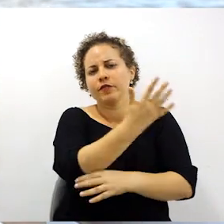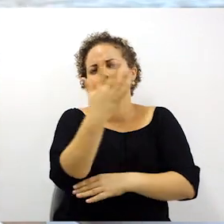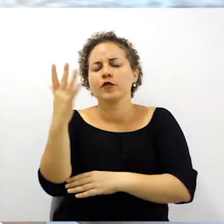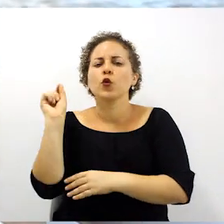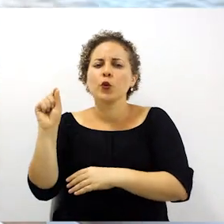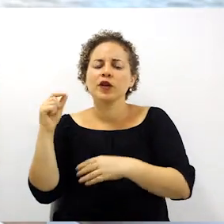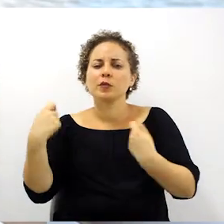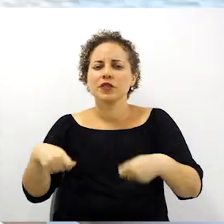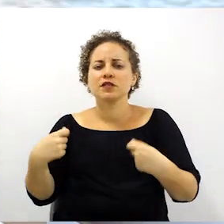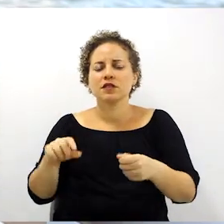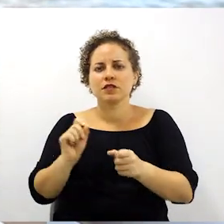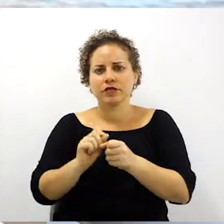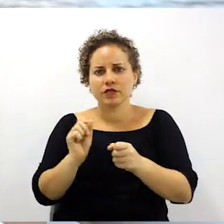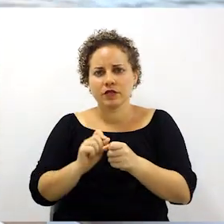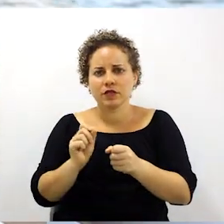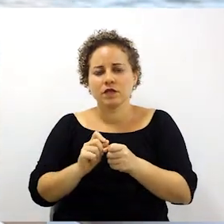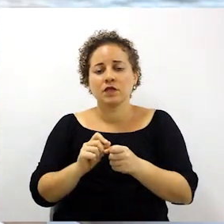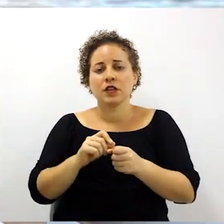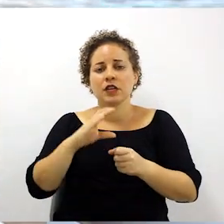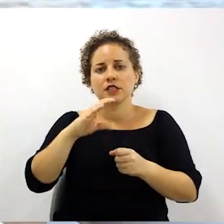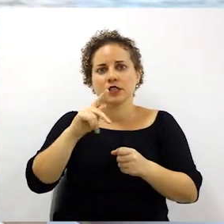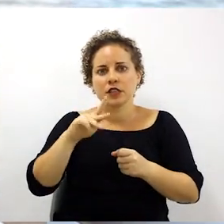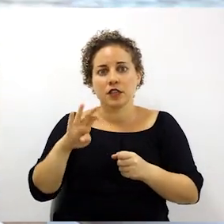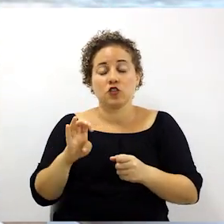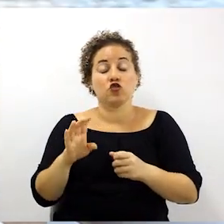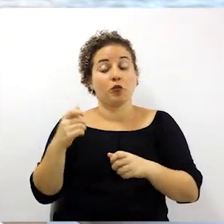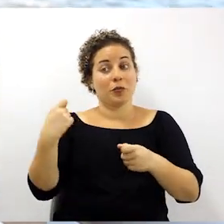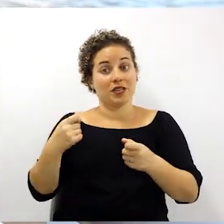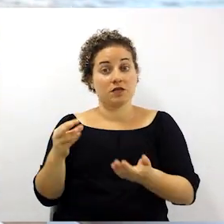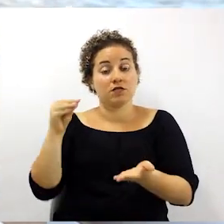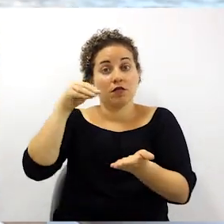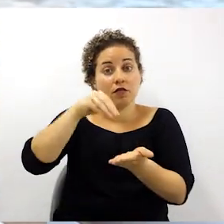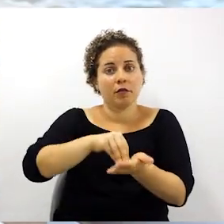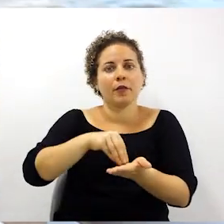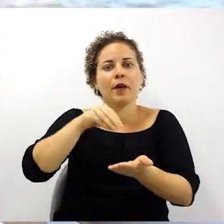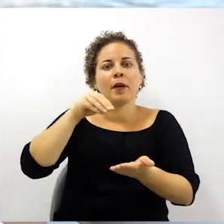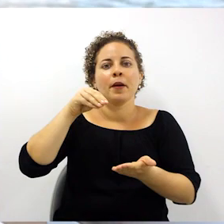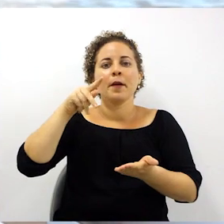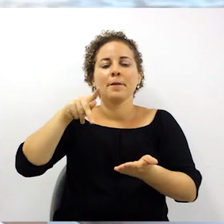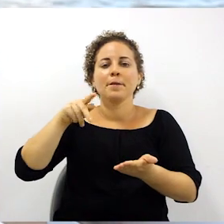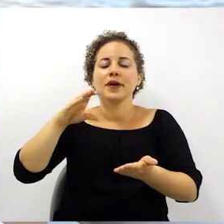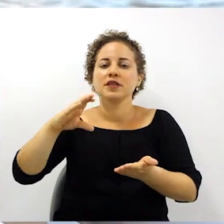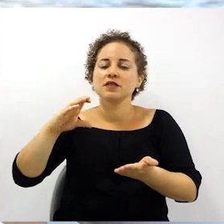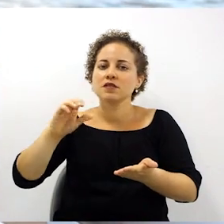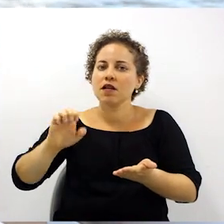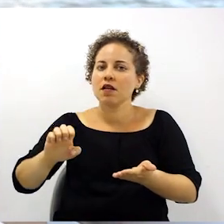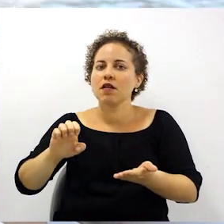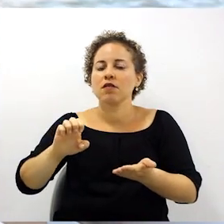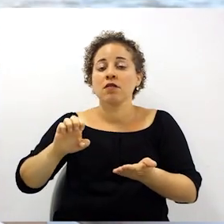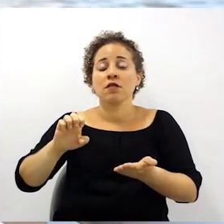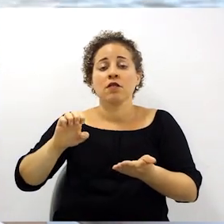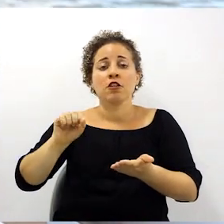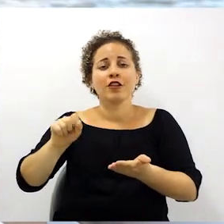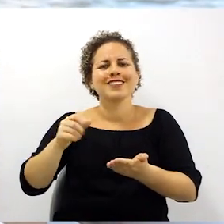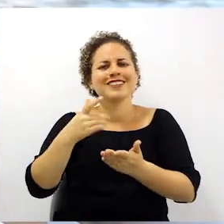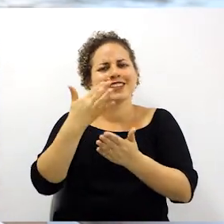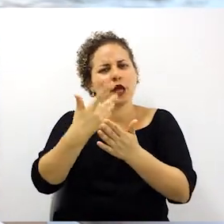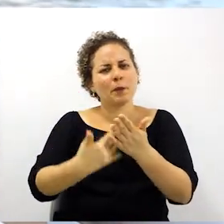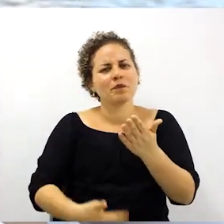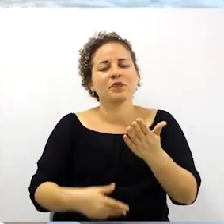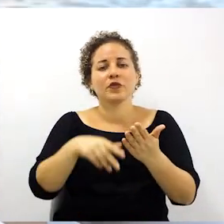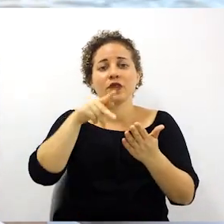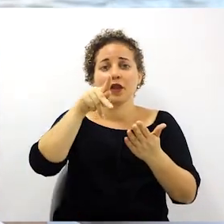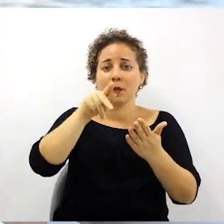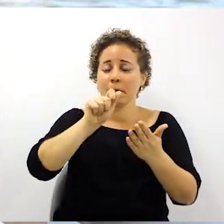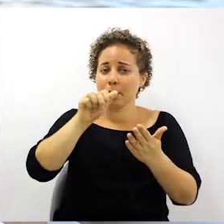deve ser feito em caso de sinistro? Deve estar registrado no PCE. E dentro do PCE existe uma listagem do PAN.